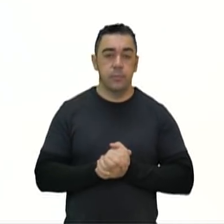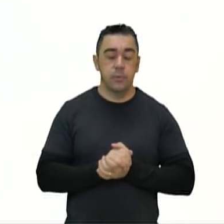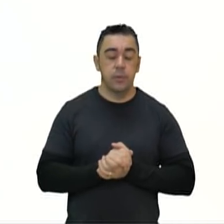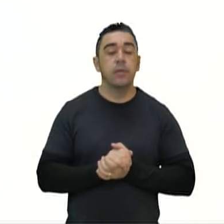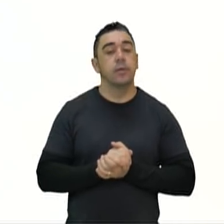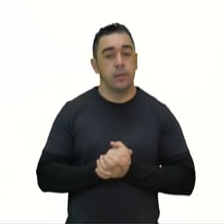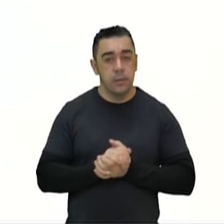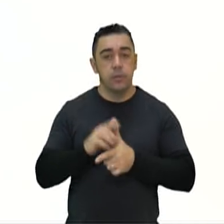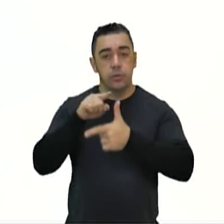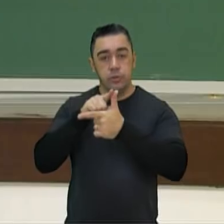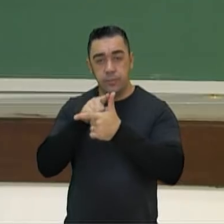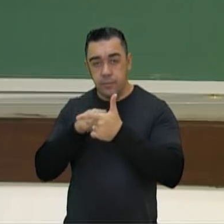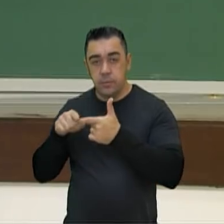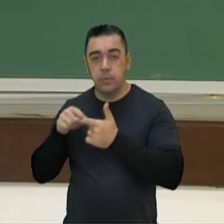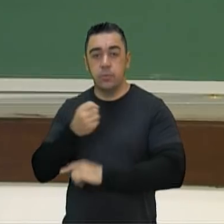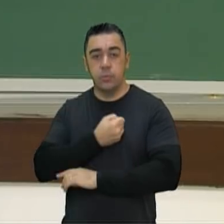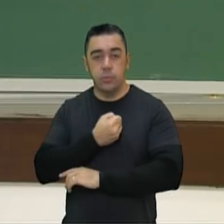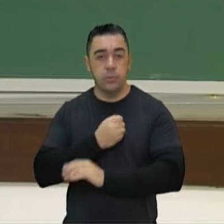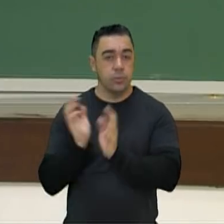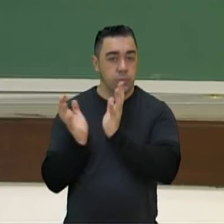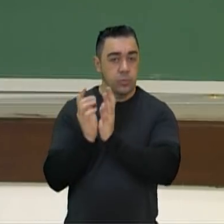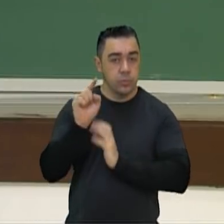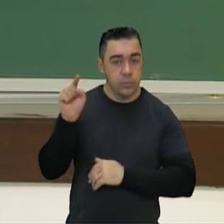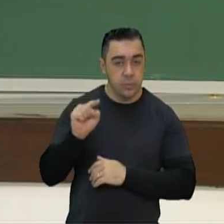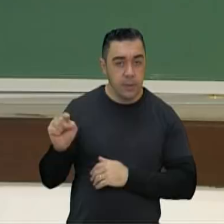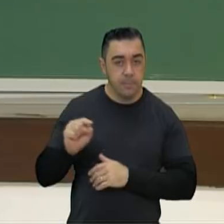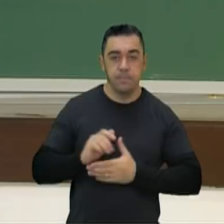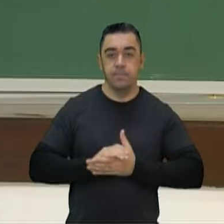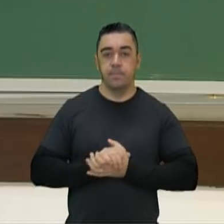de números inteiros.